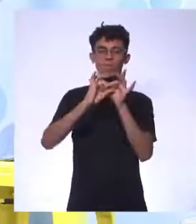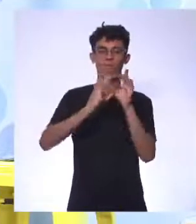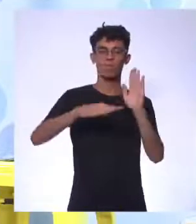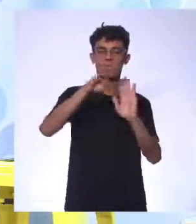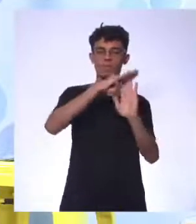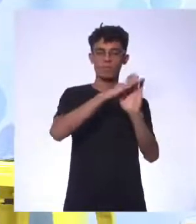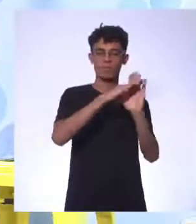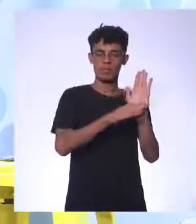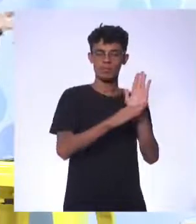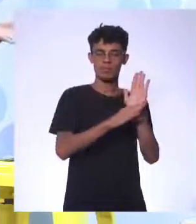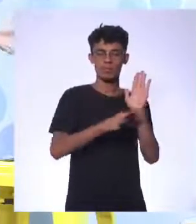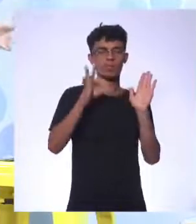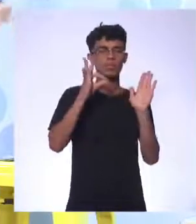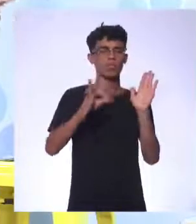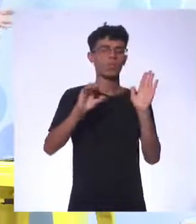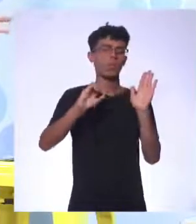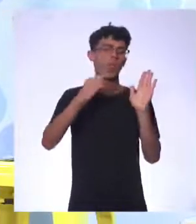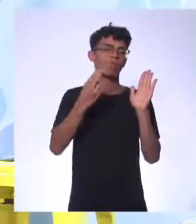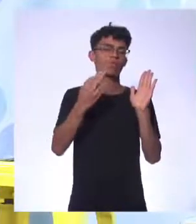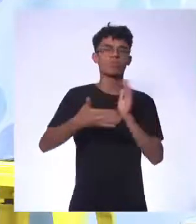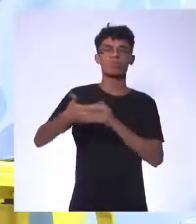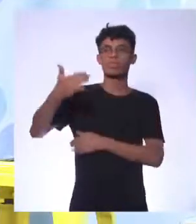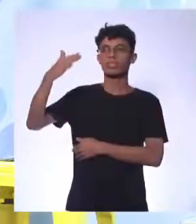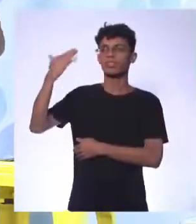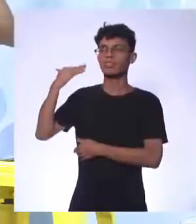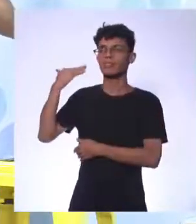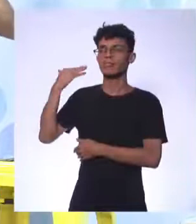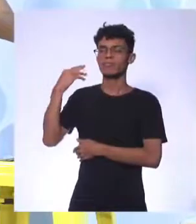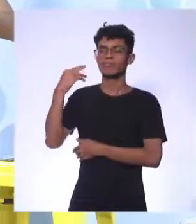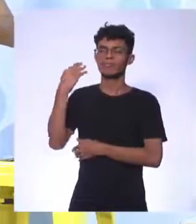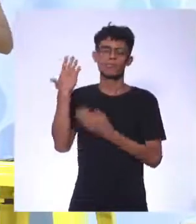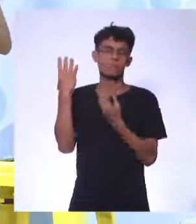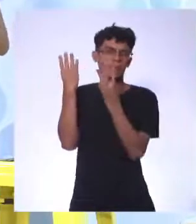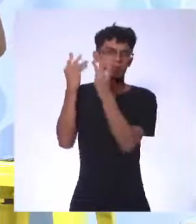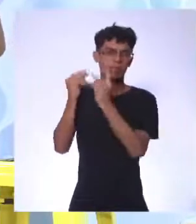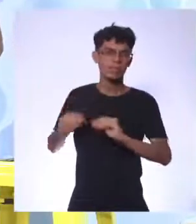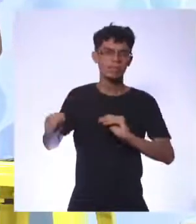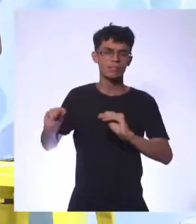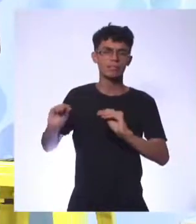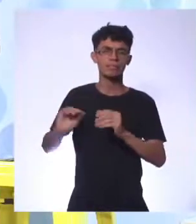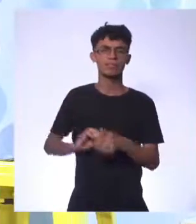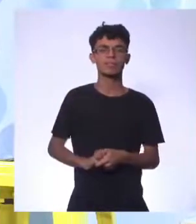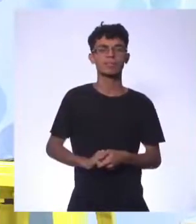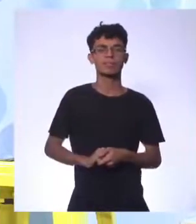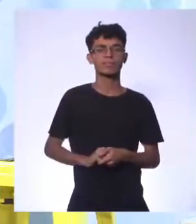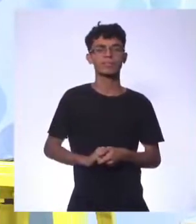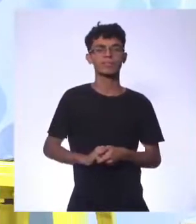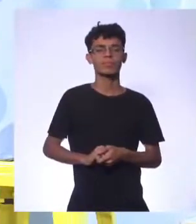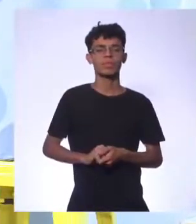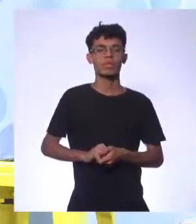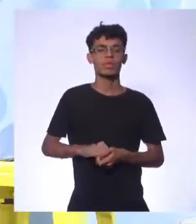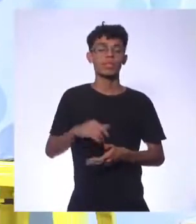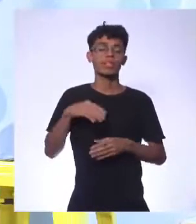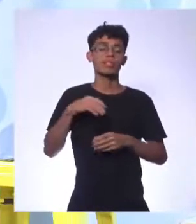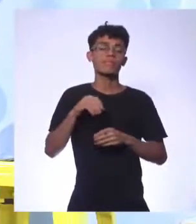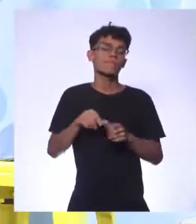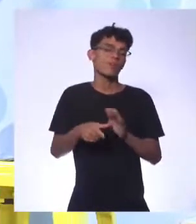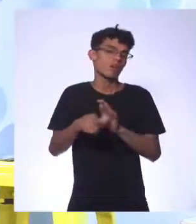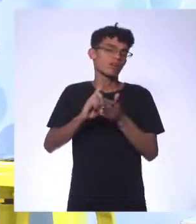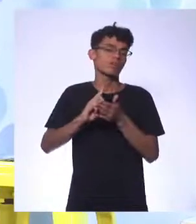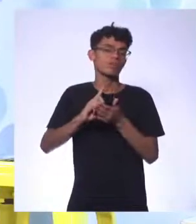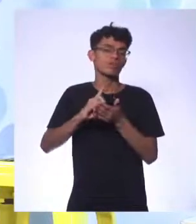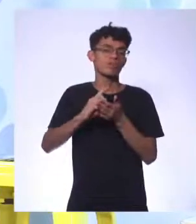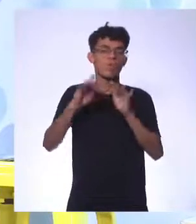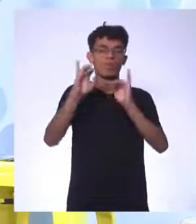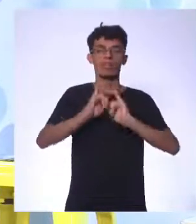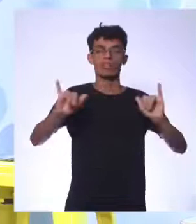ideal ou ainda que o modelo anterior não é mais adequado. Então, sem dar mais spoilers aí da aula, que a gente vai fazer análise de bastante